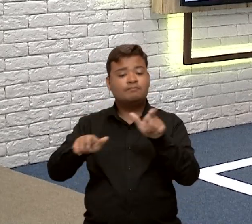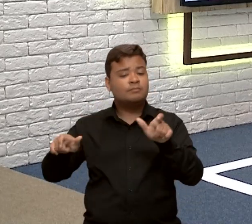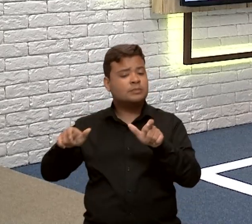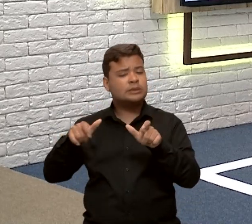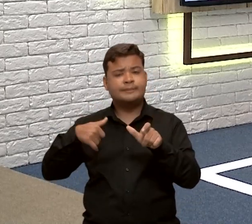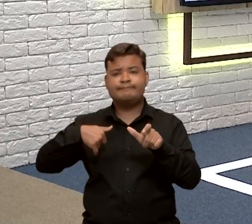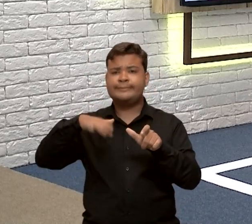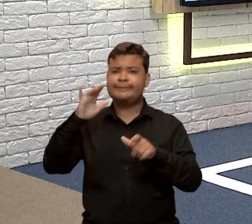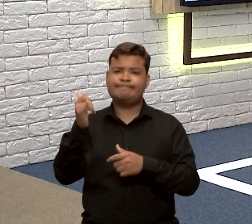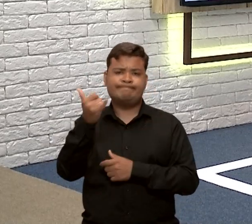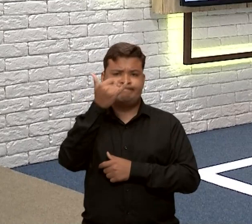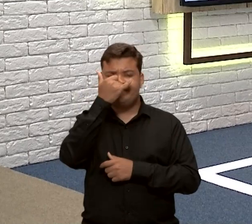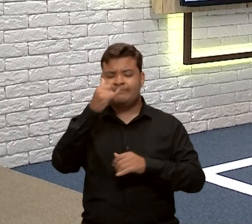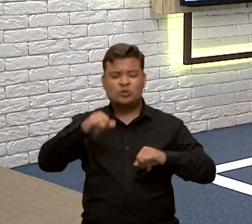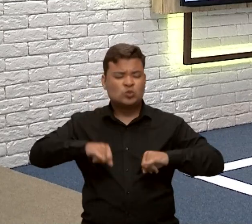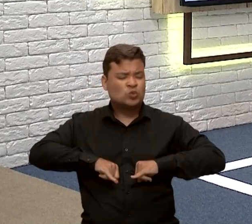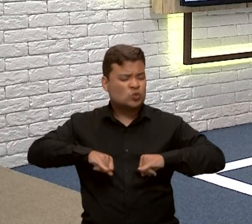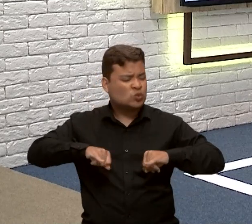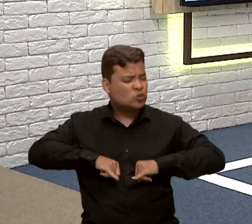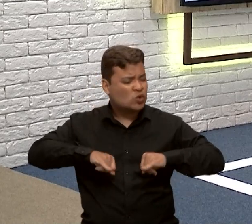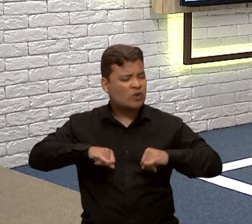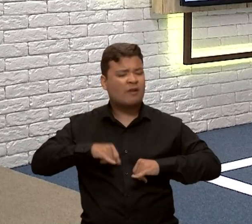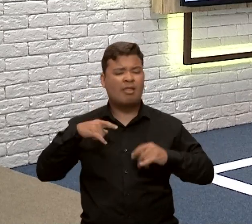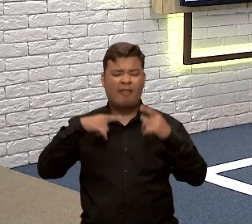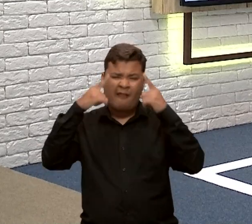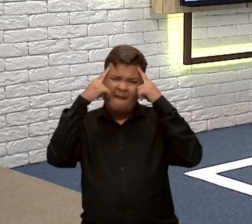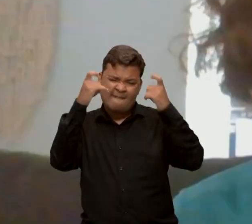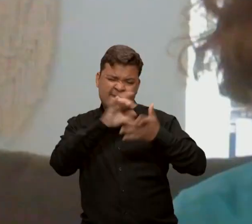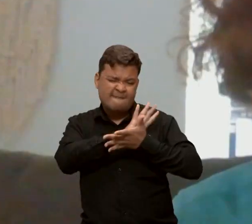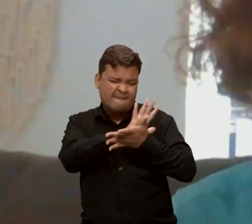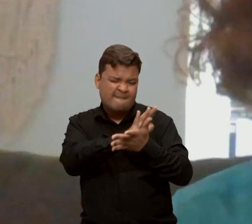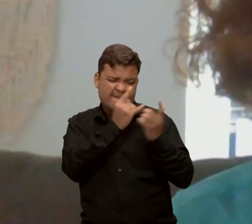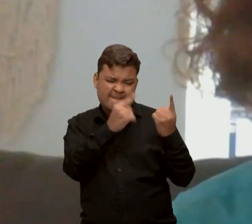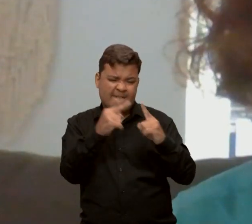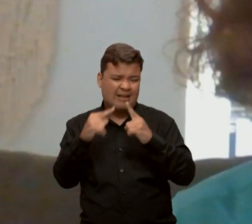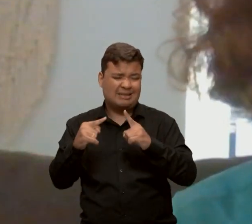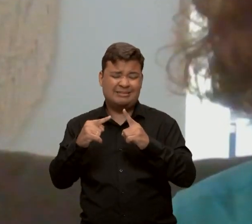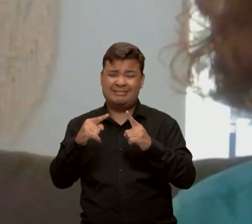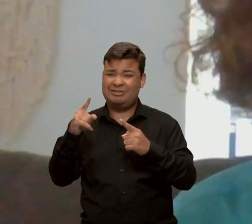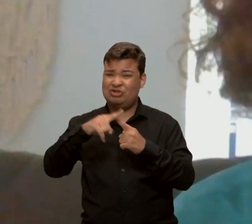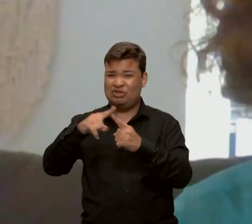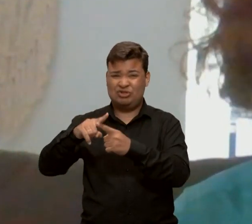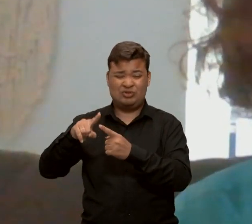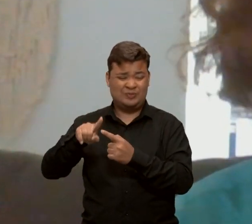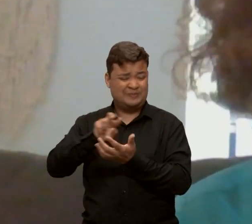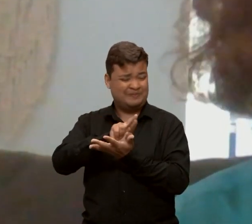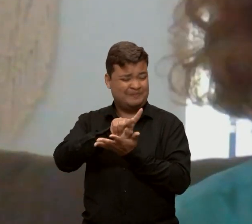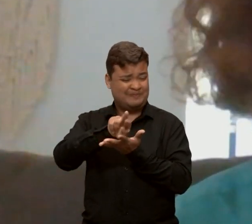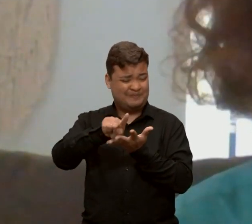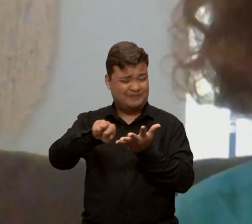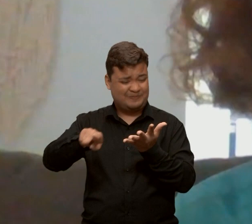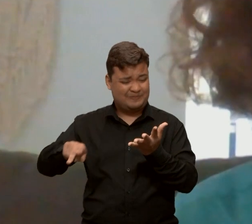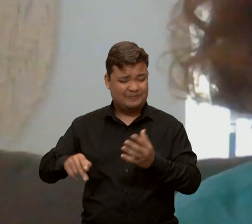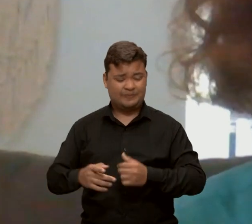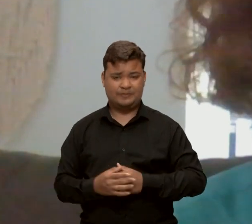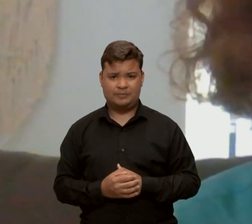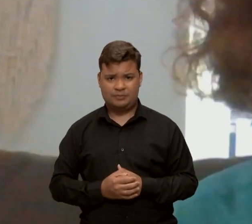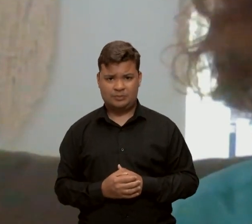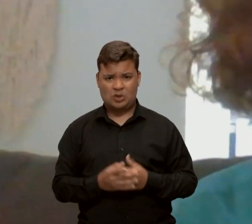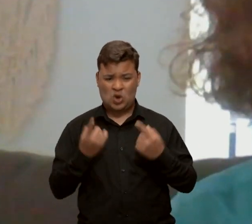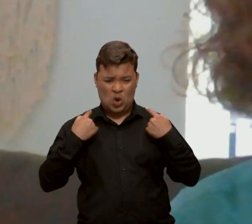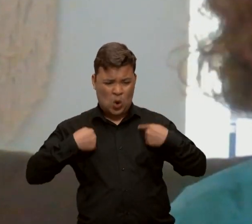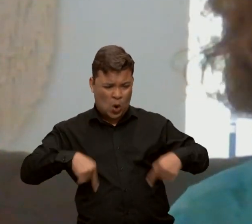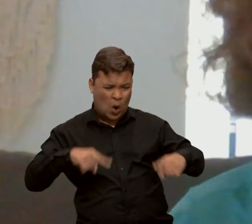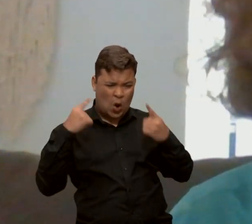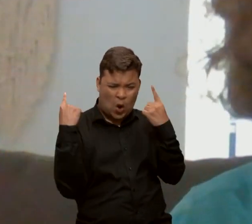mais sofrem todo quanto é tipo de violência, né? E aí a gente não fala só da violência física,